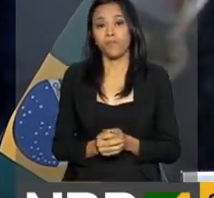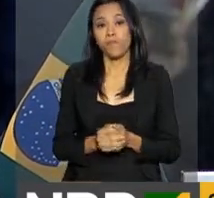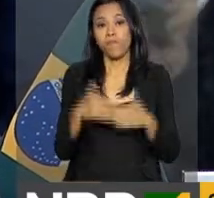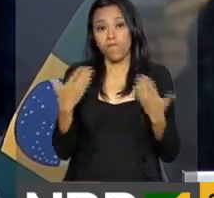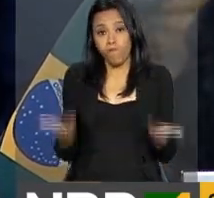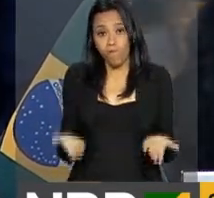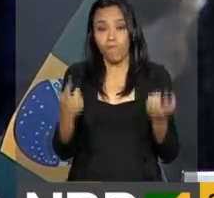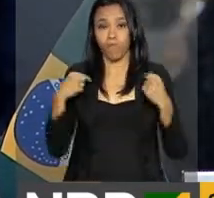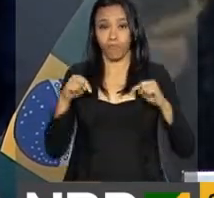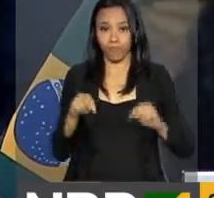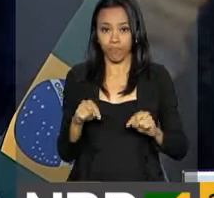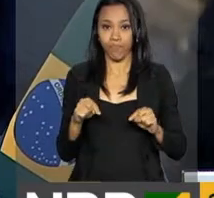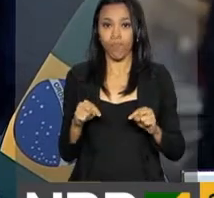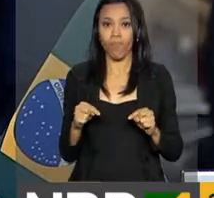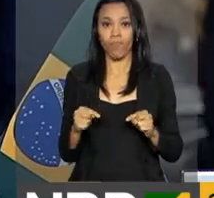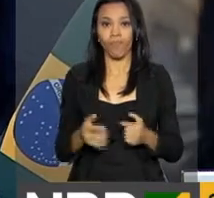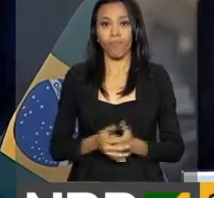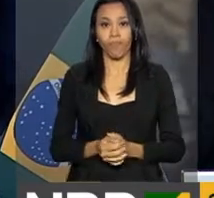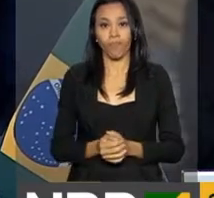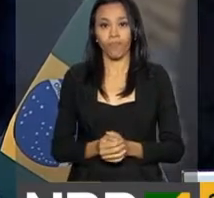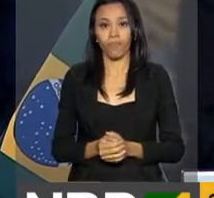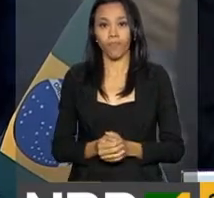Portanto, agora nós passamos